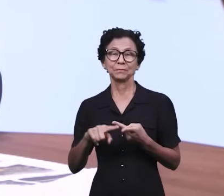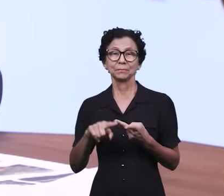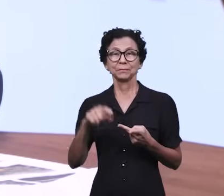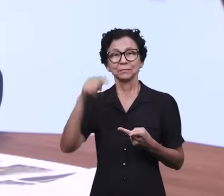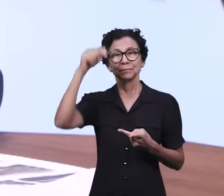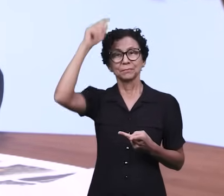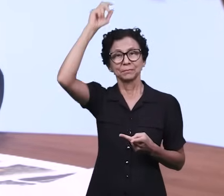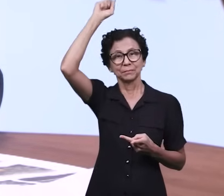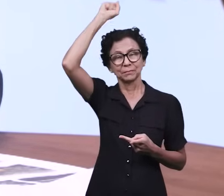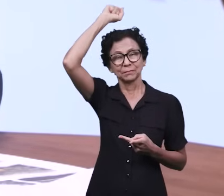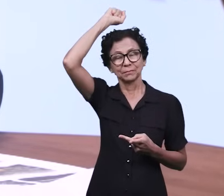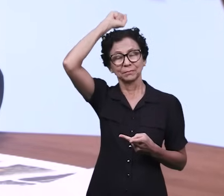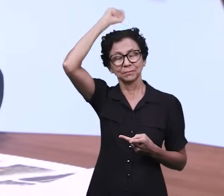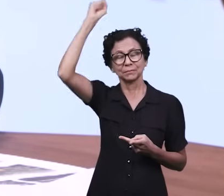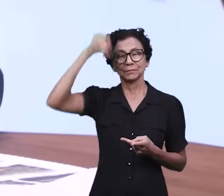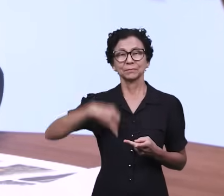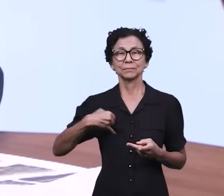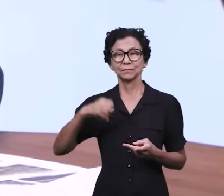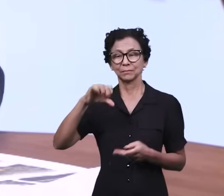Isaque foi desmamado,